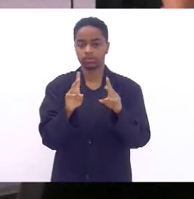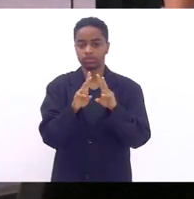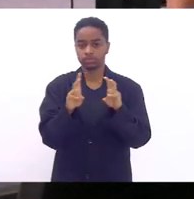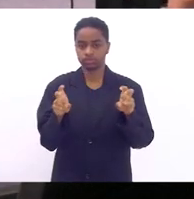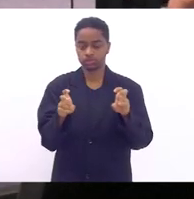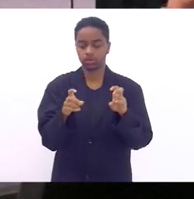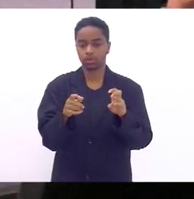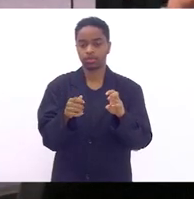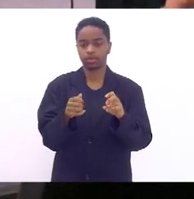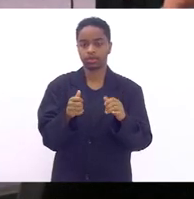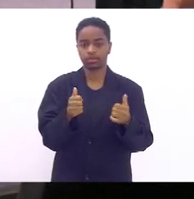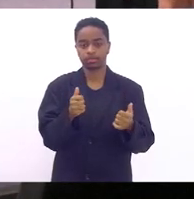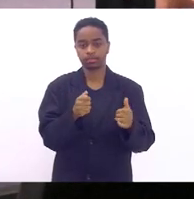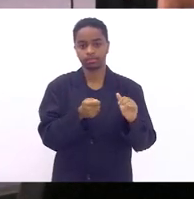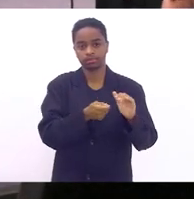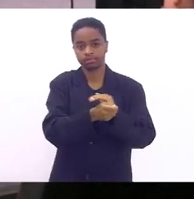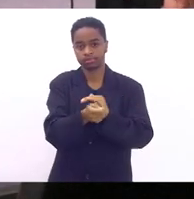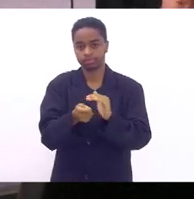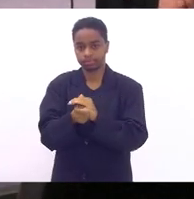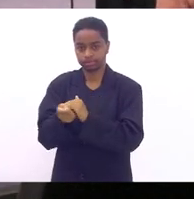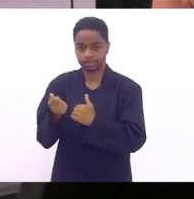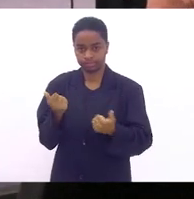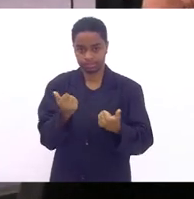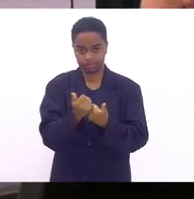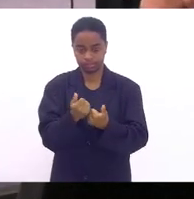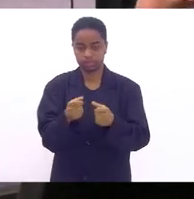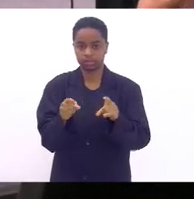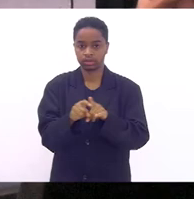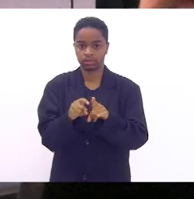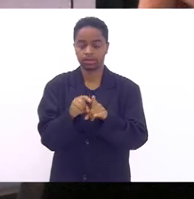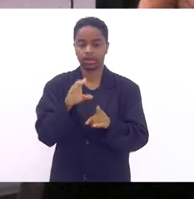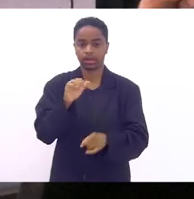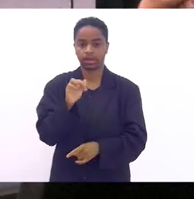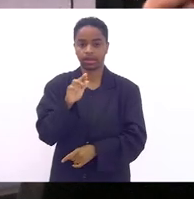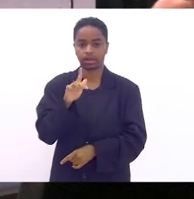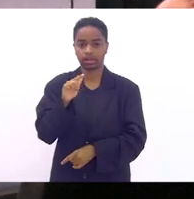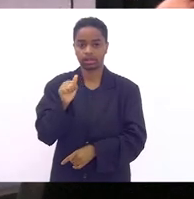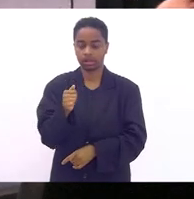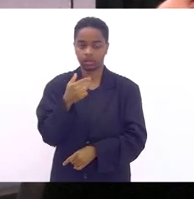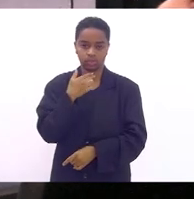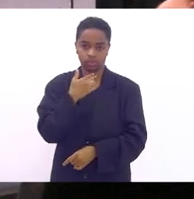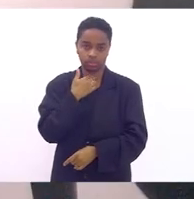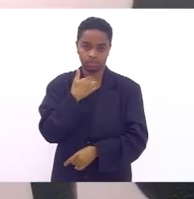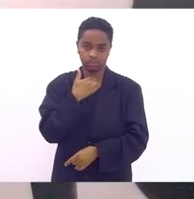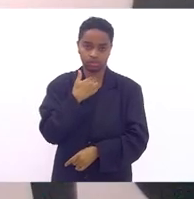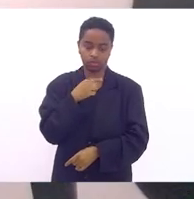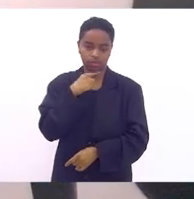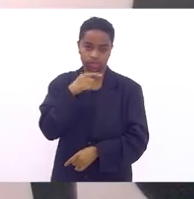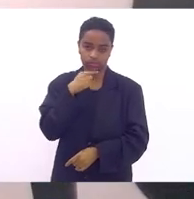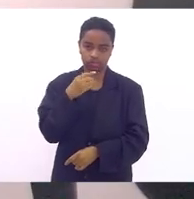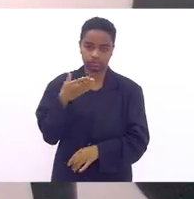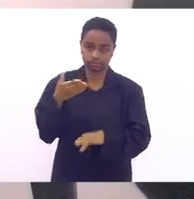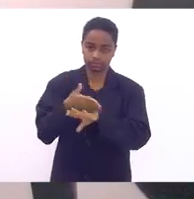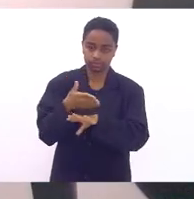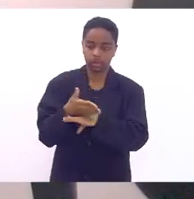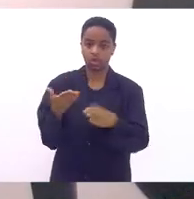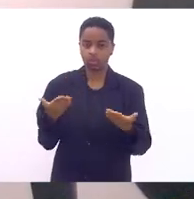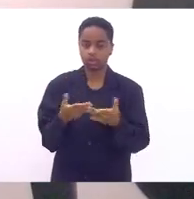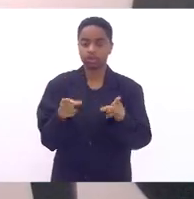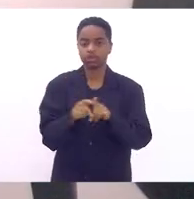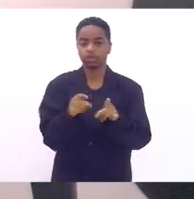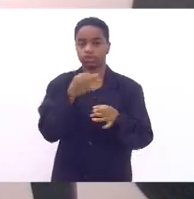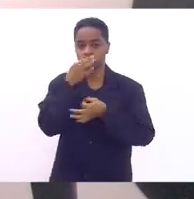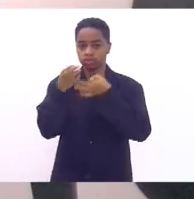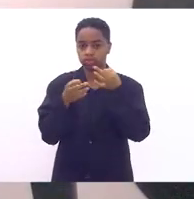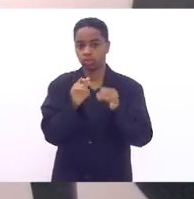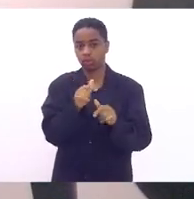financiamento né a Carla Reis não pôde eh comparecer né Eh e outras sugestões né que